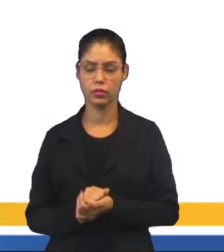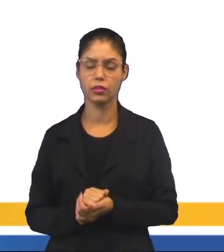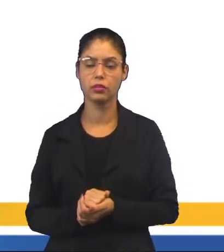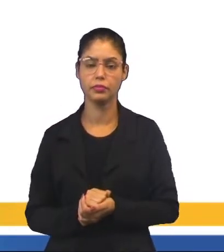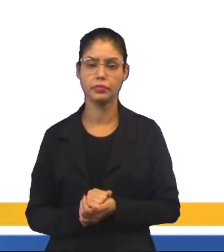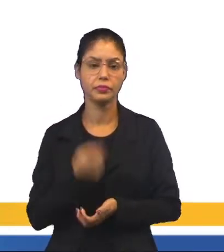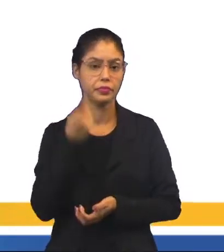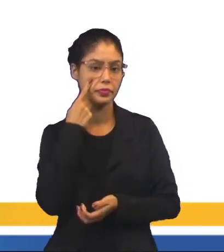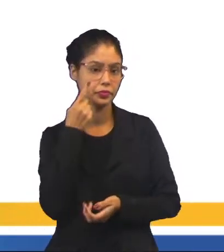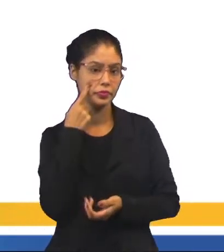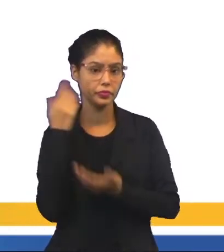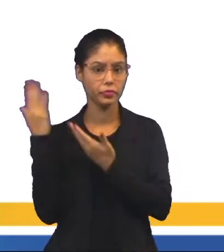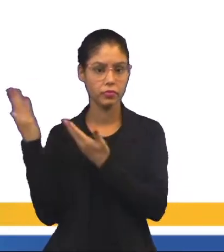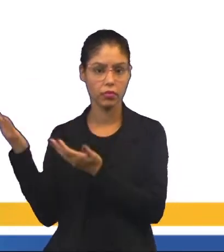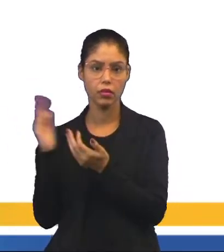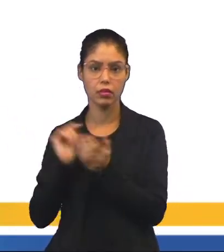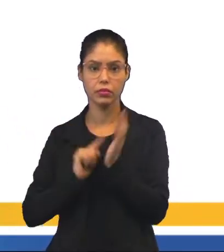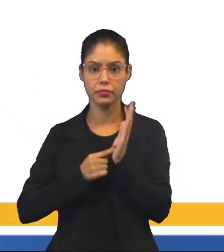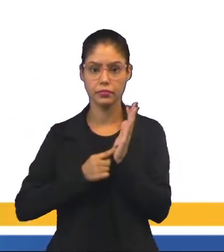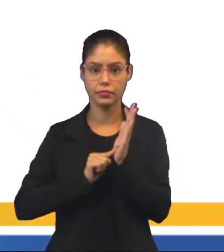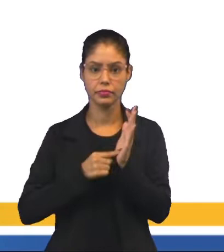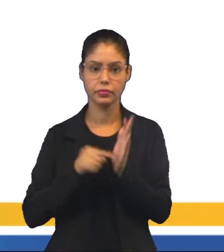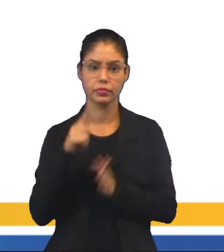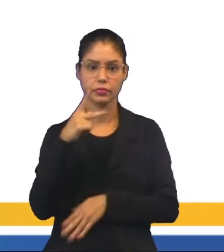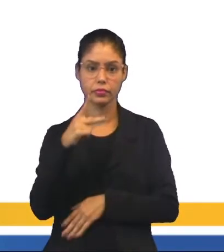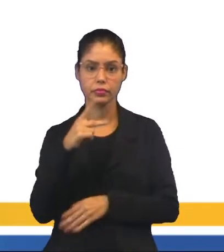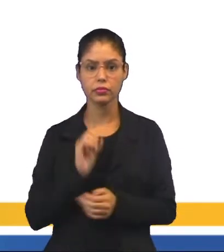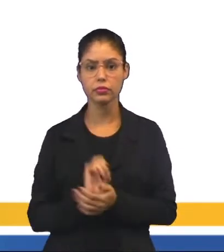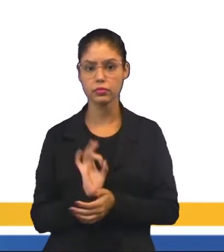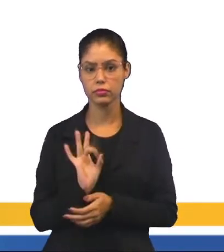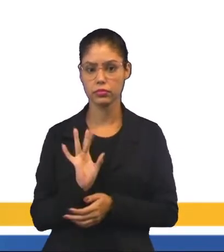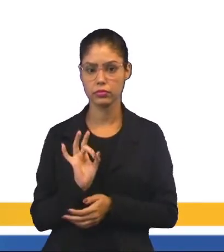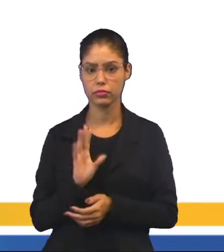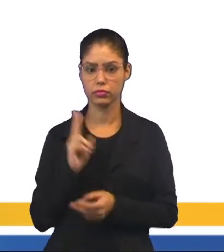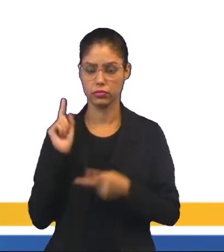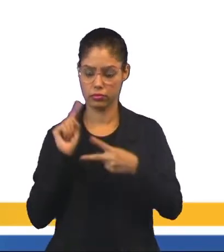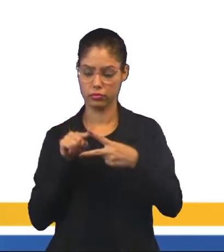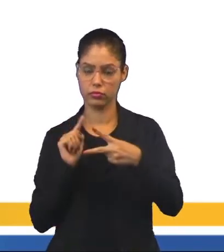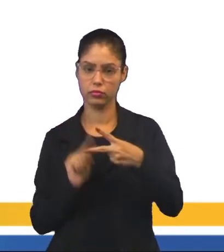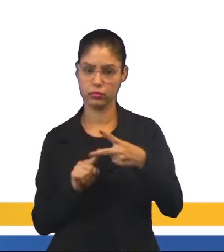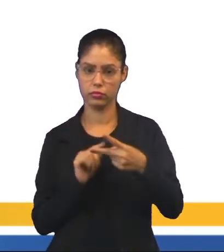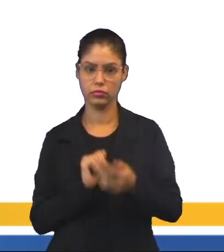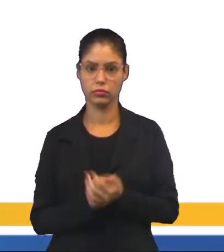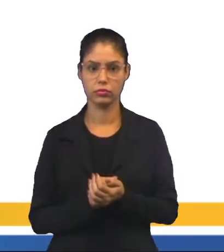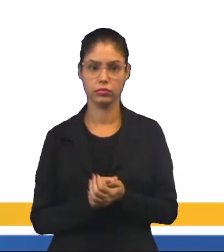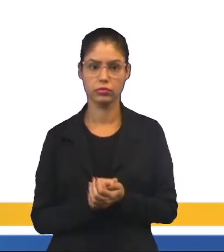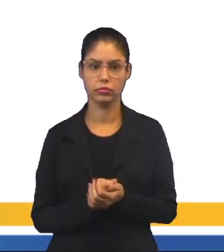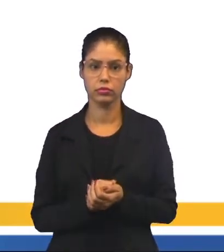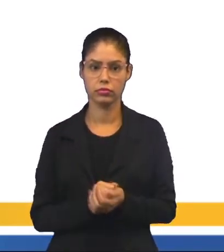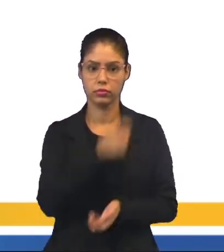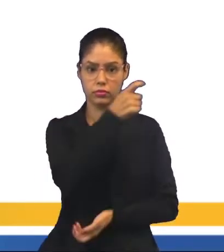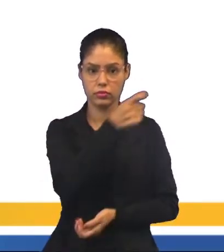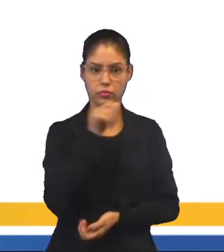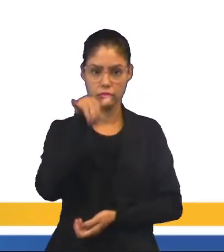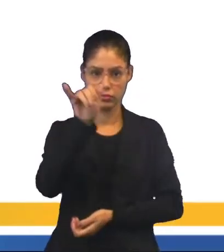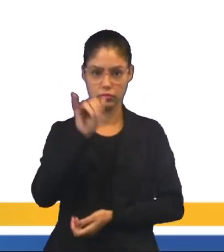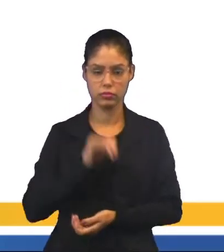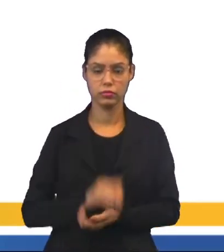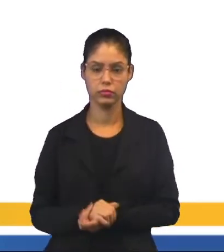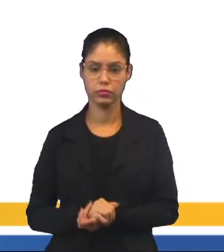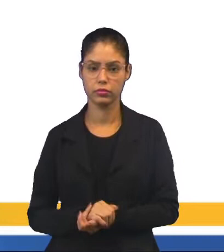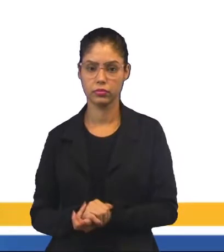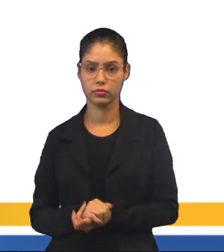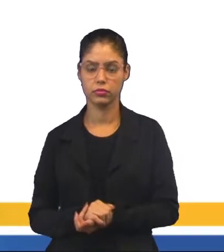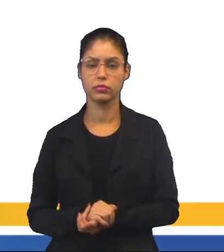seja, observe aí que o meu ponto P só tem dois elementos, ou seja, x e y.